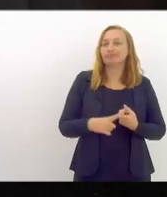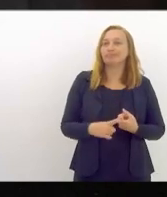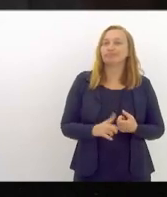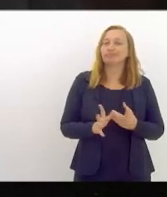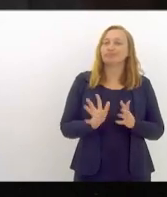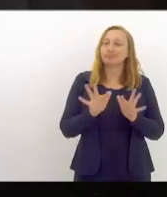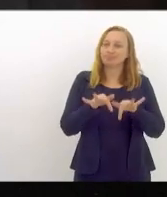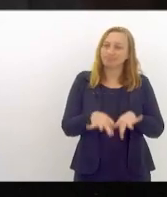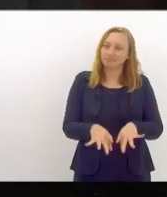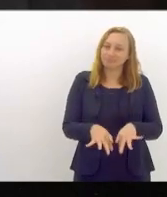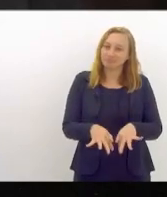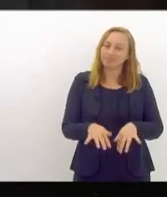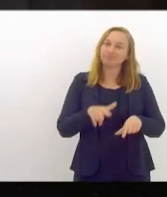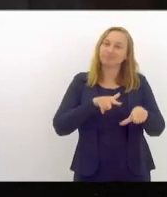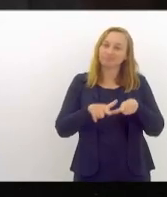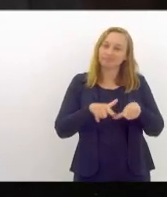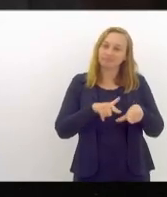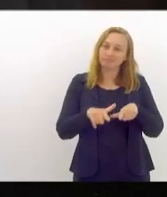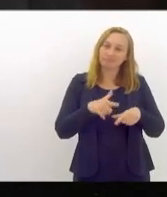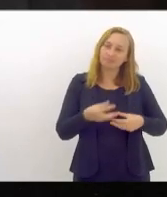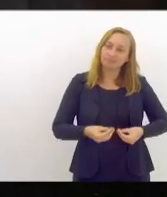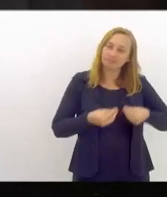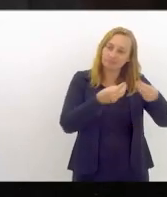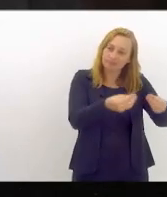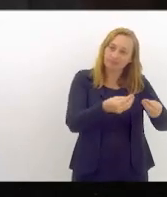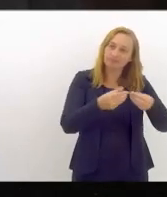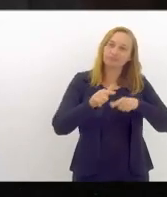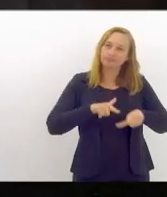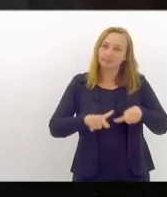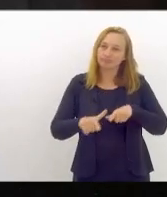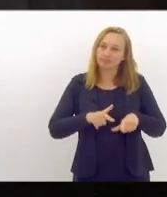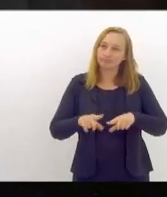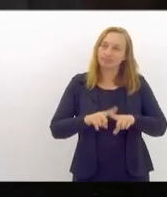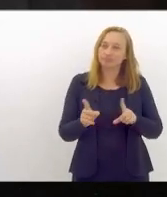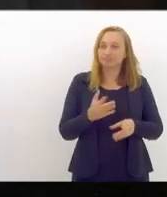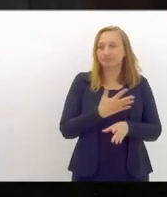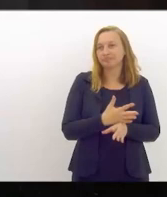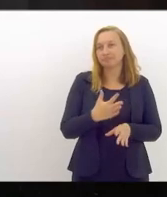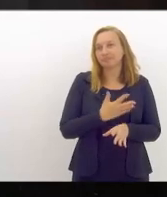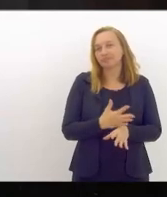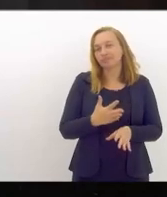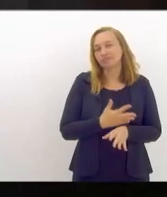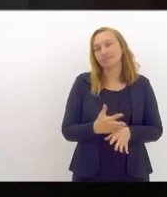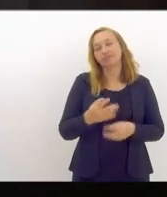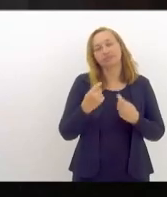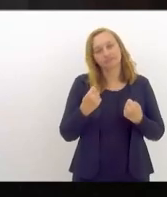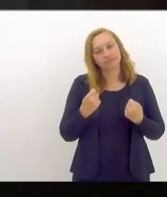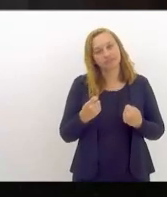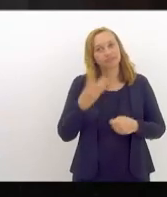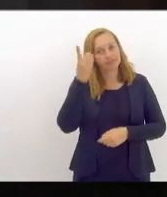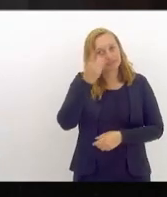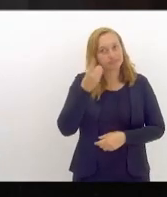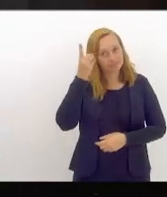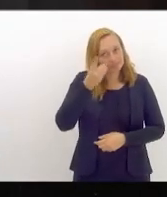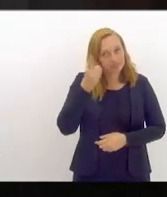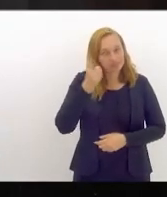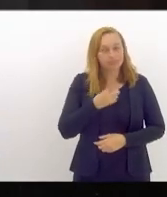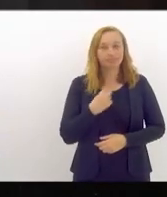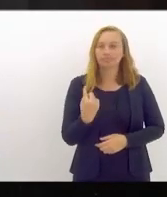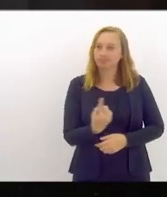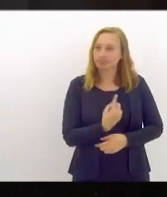finalizando um trabalho entregando um trabalho mas na prática espero deputados né que a gente